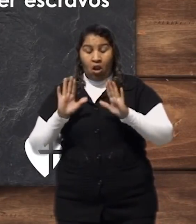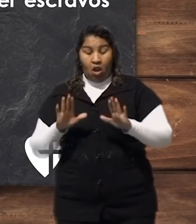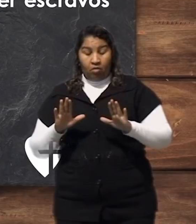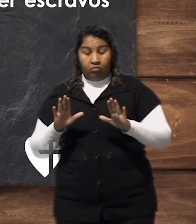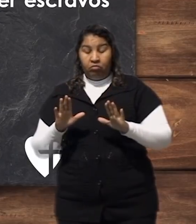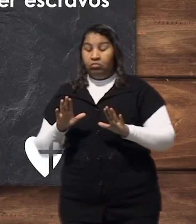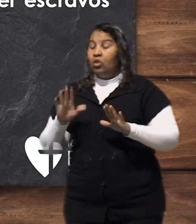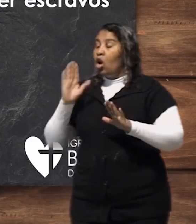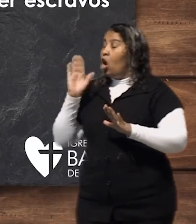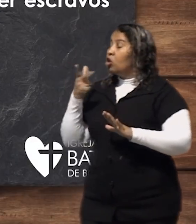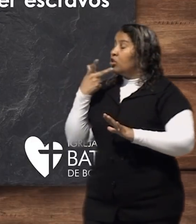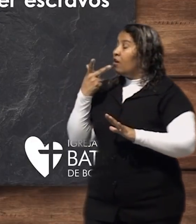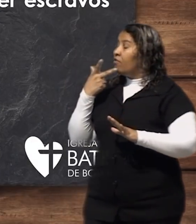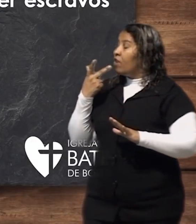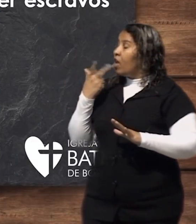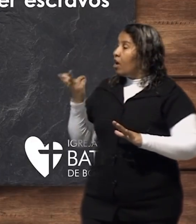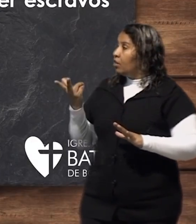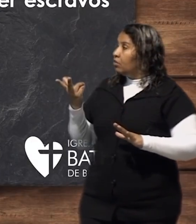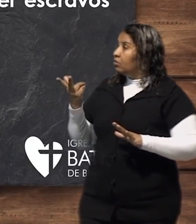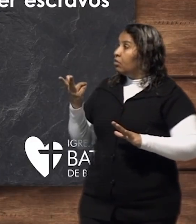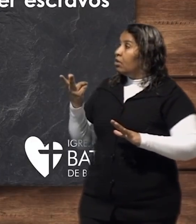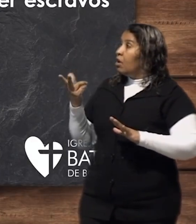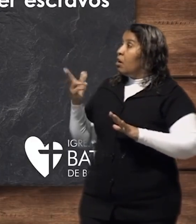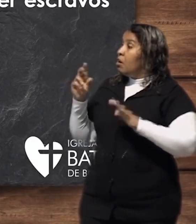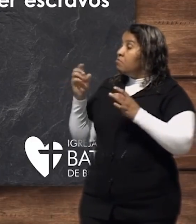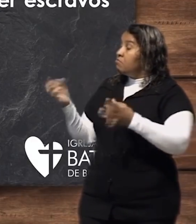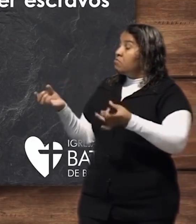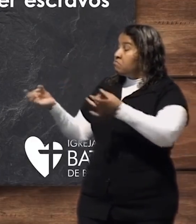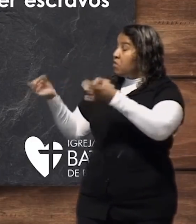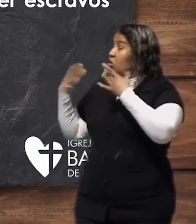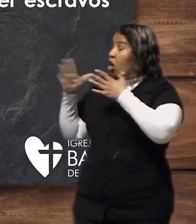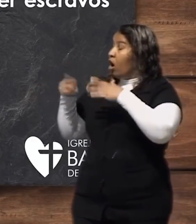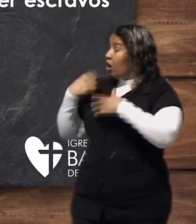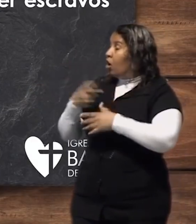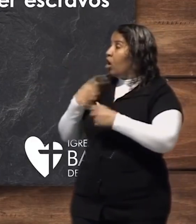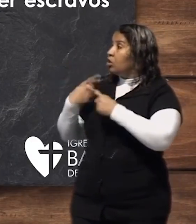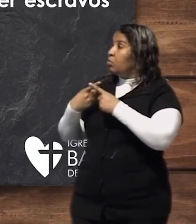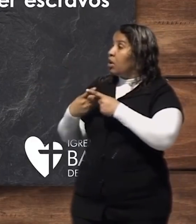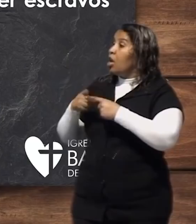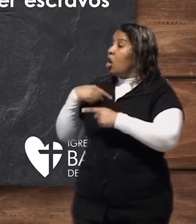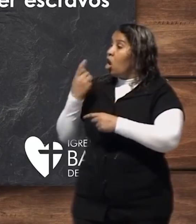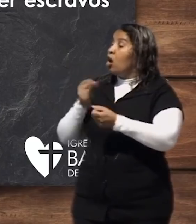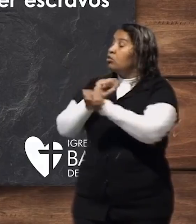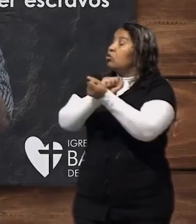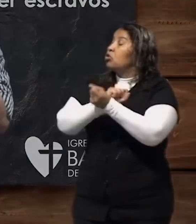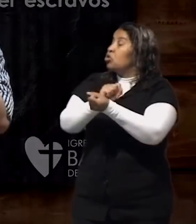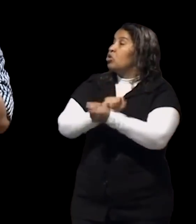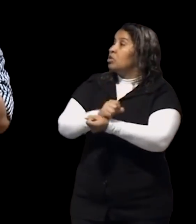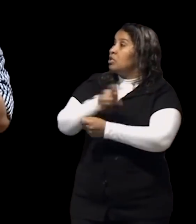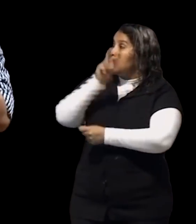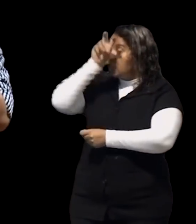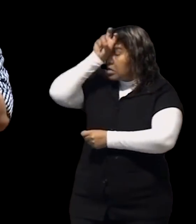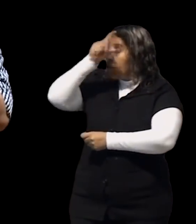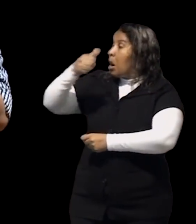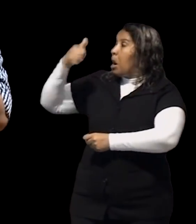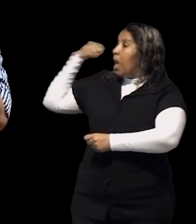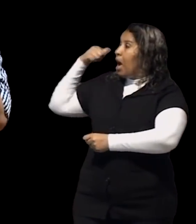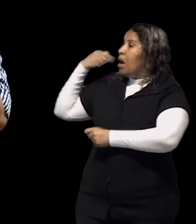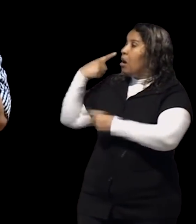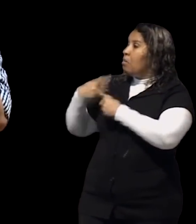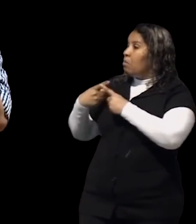paz você lembra os escravos dos egípcios Antes ser escravo dos egípcios que morreu no deserto